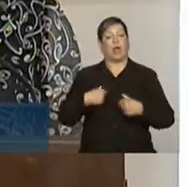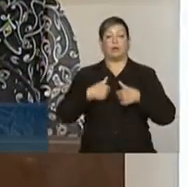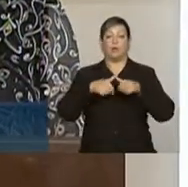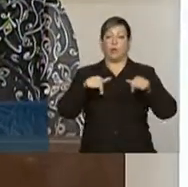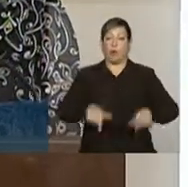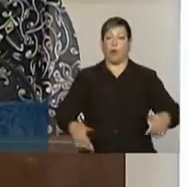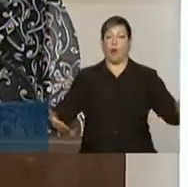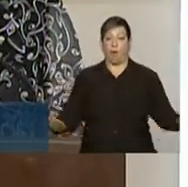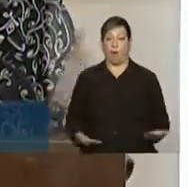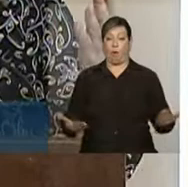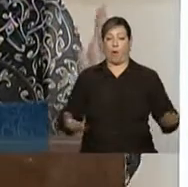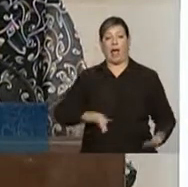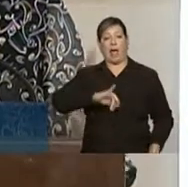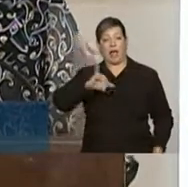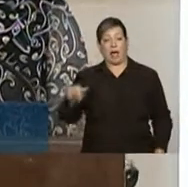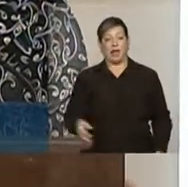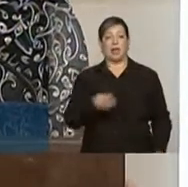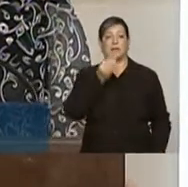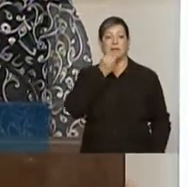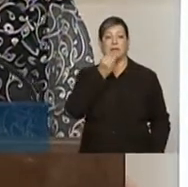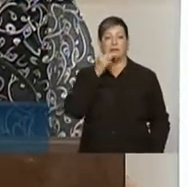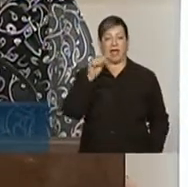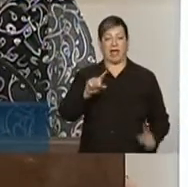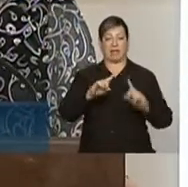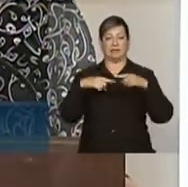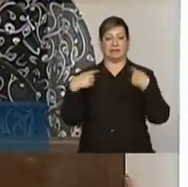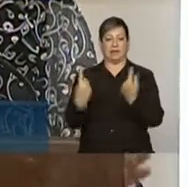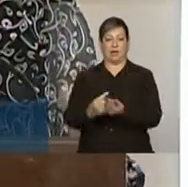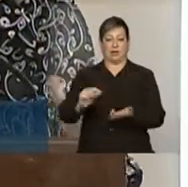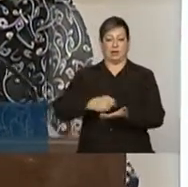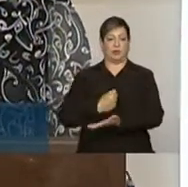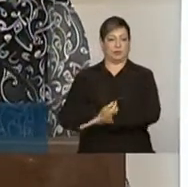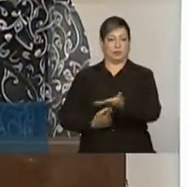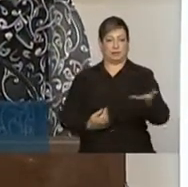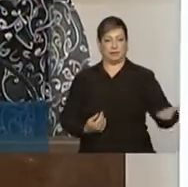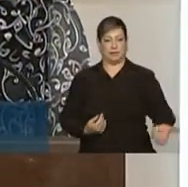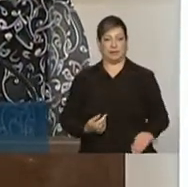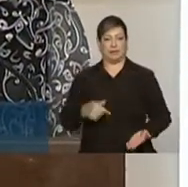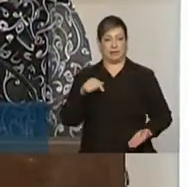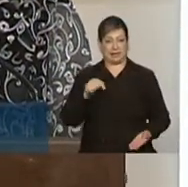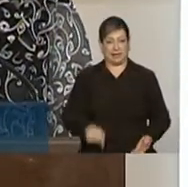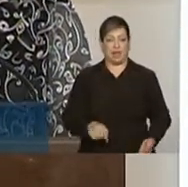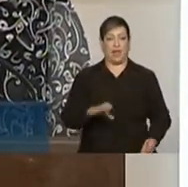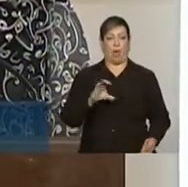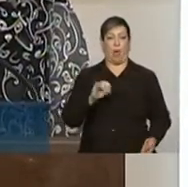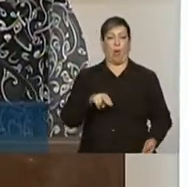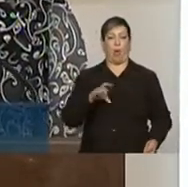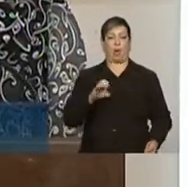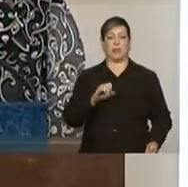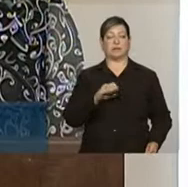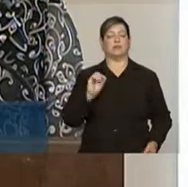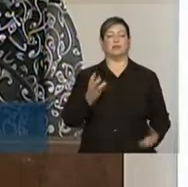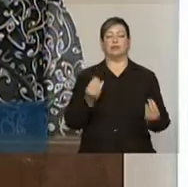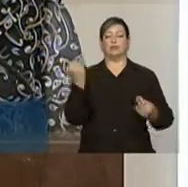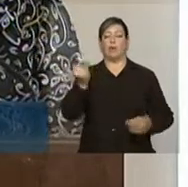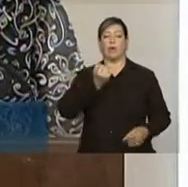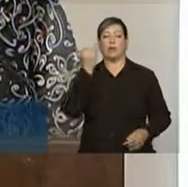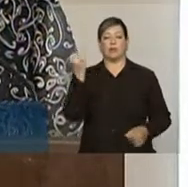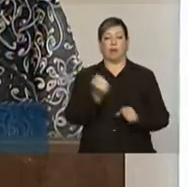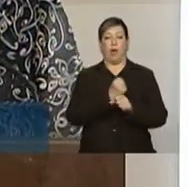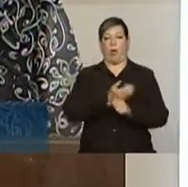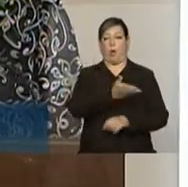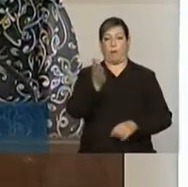hoje aproveitando essa cerimônia de assinatura dessa concessão tão importante para o Brasil